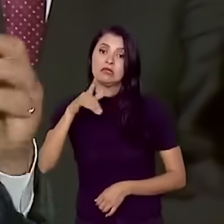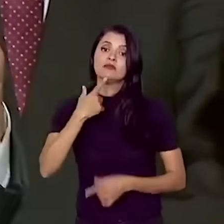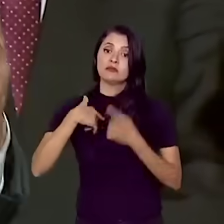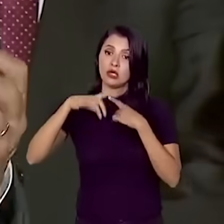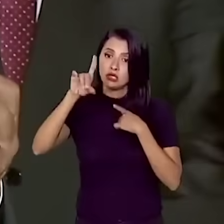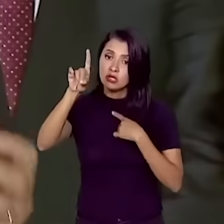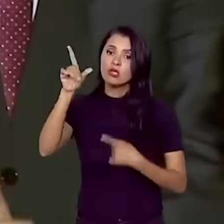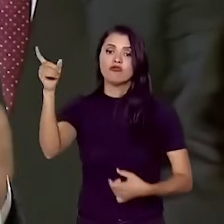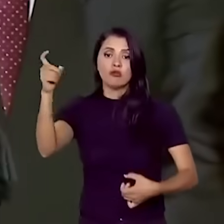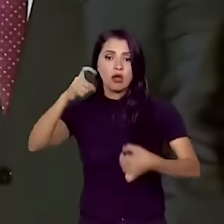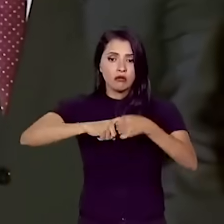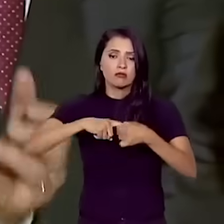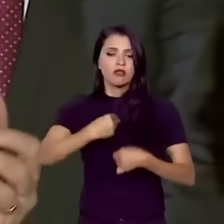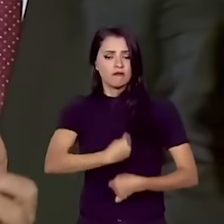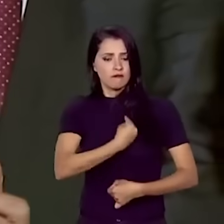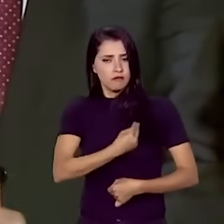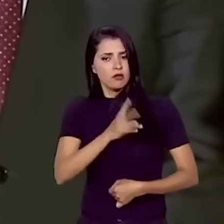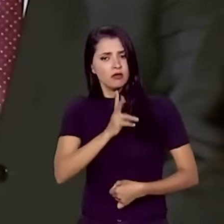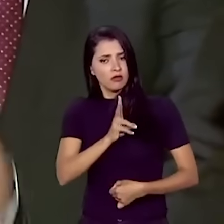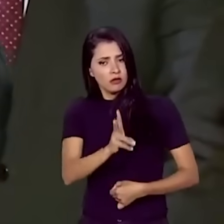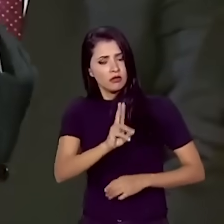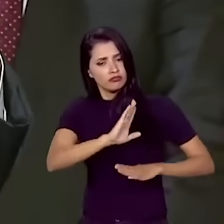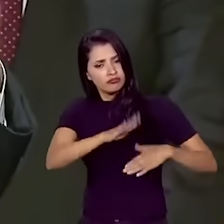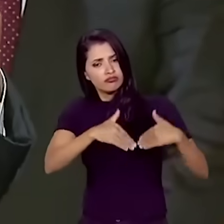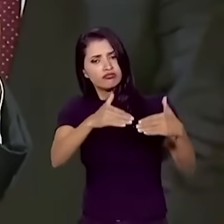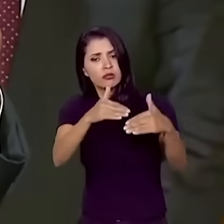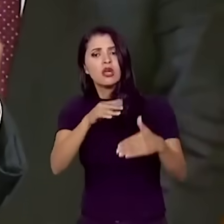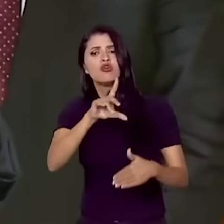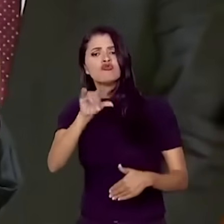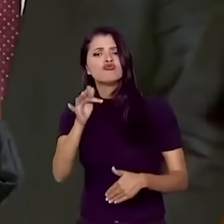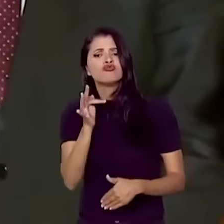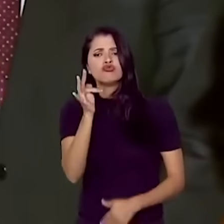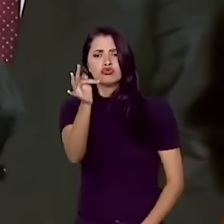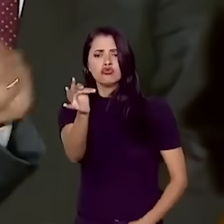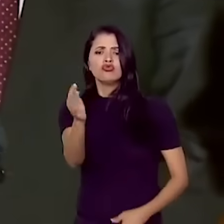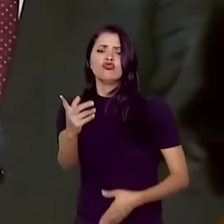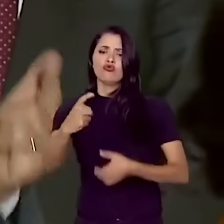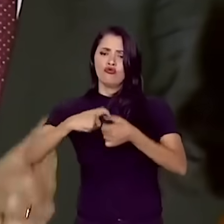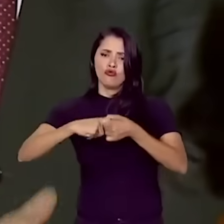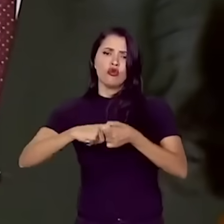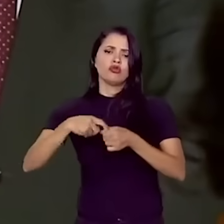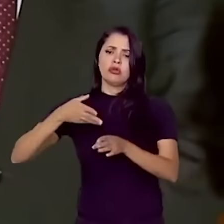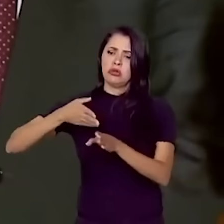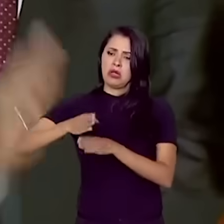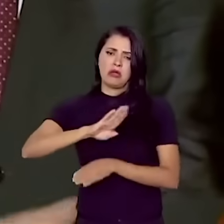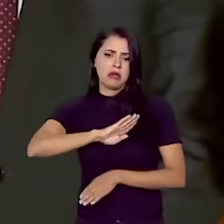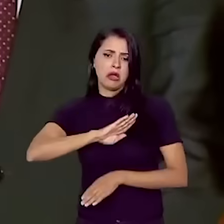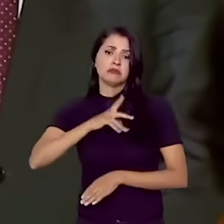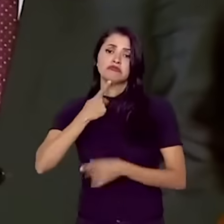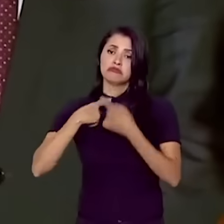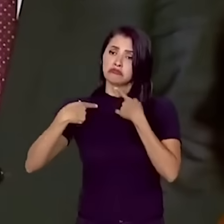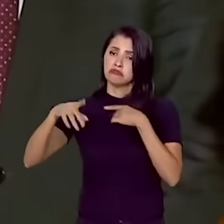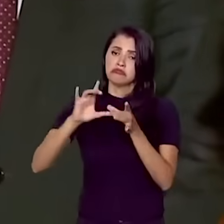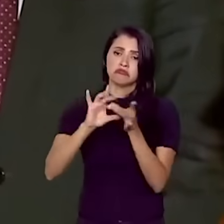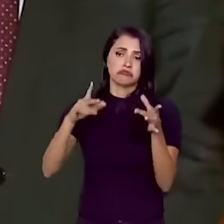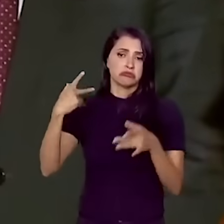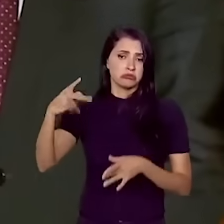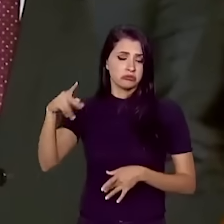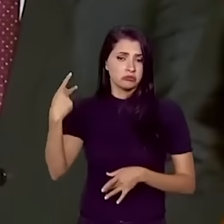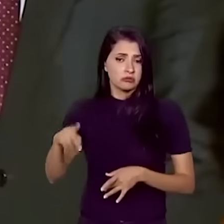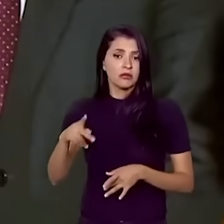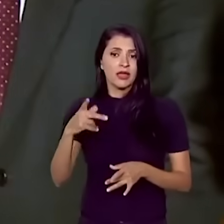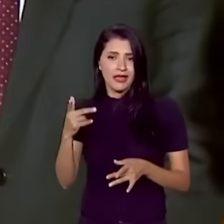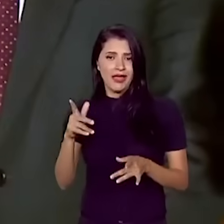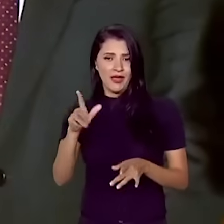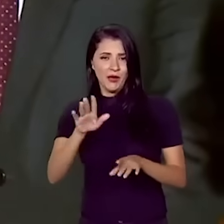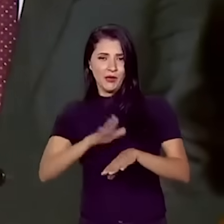quiser, vocês vão reconstruir a vida de vocês e um dia voltar a morar em Gaza, se for o desejo de vocês, quando